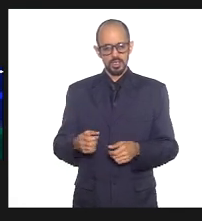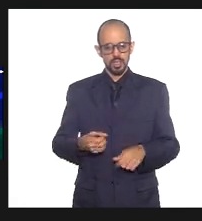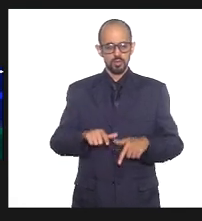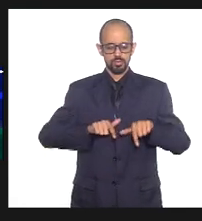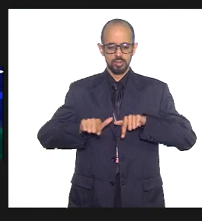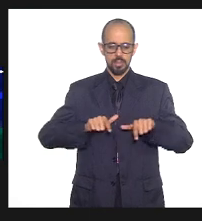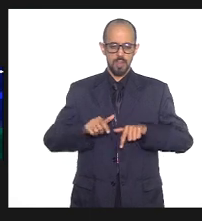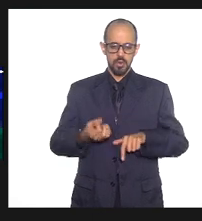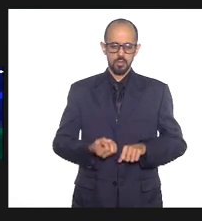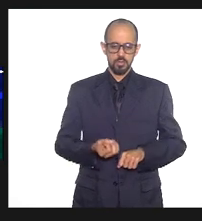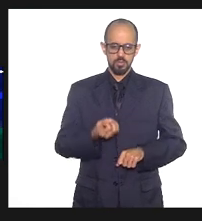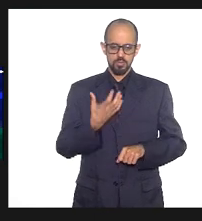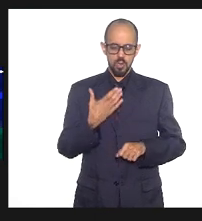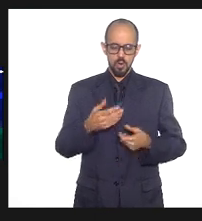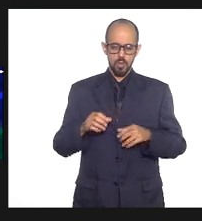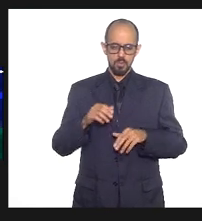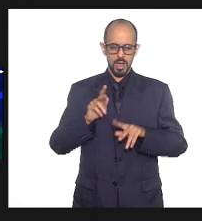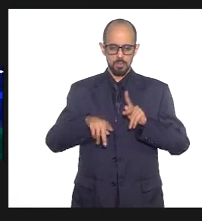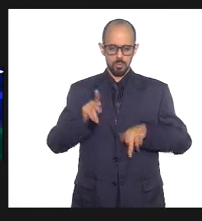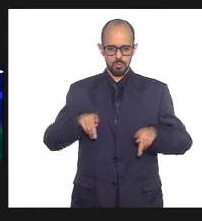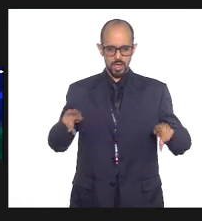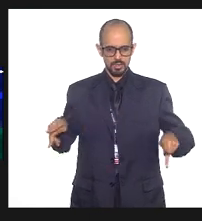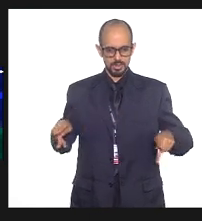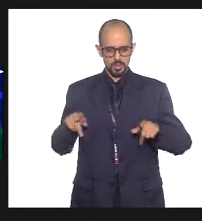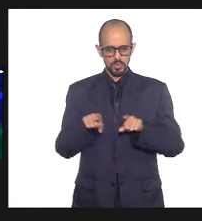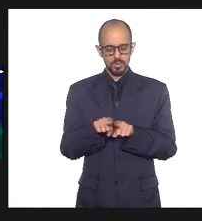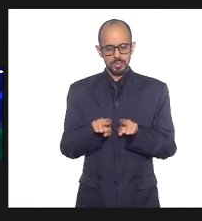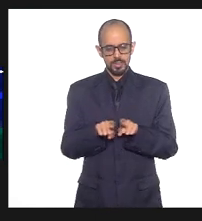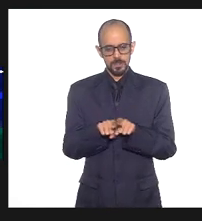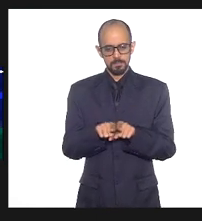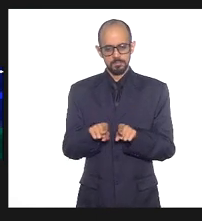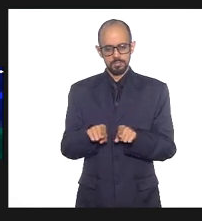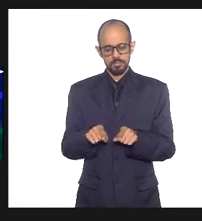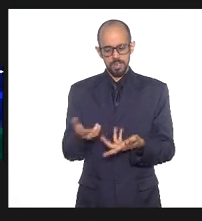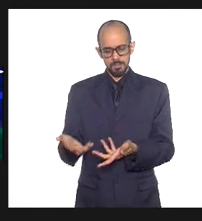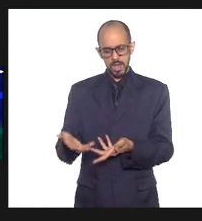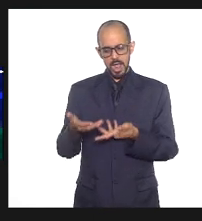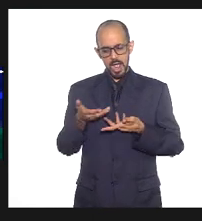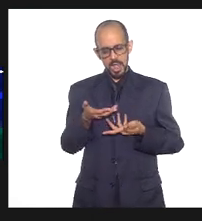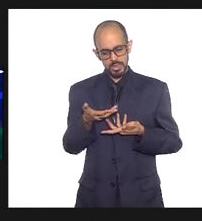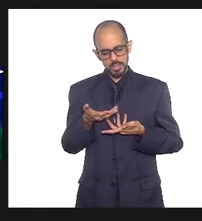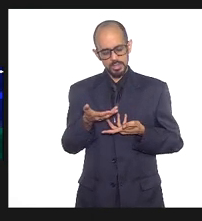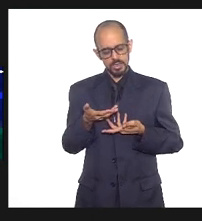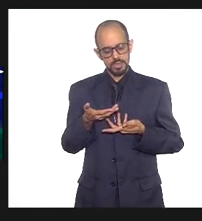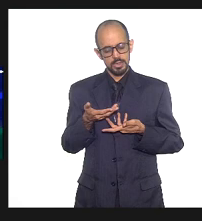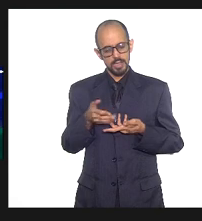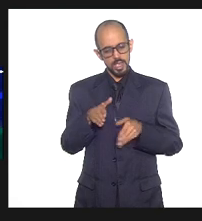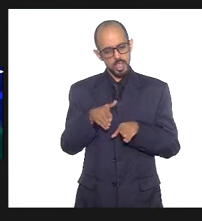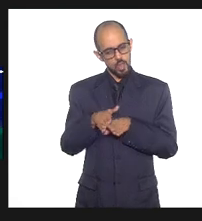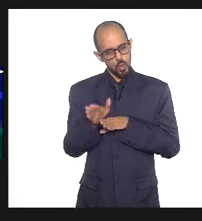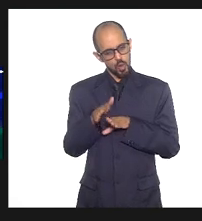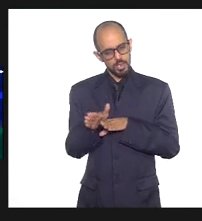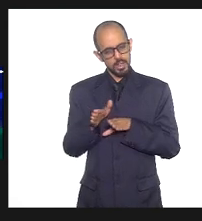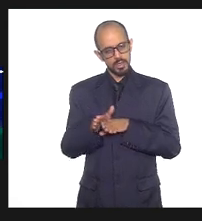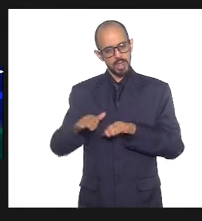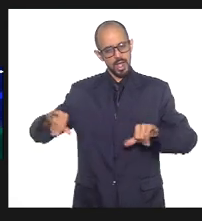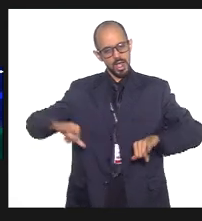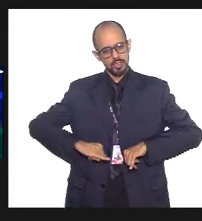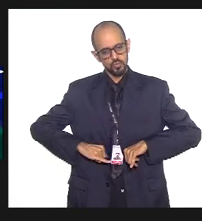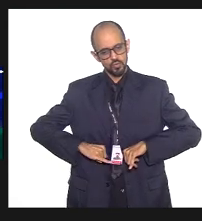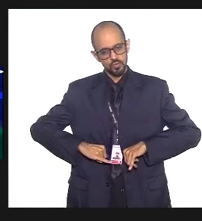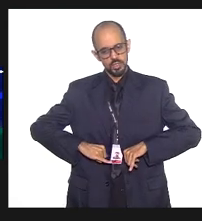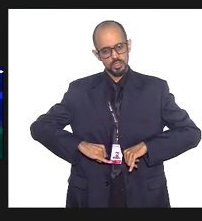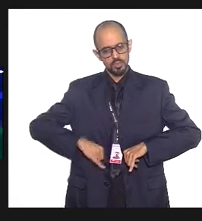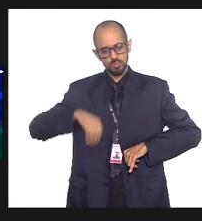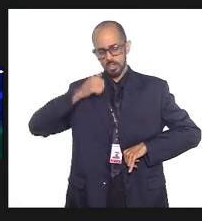bom serviço à população e para atender, para acolher, para orientar as mulheres vítimas de violência doméstica.